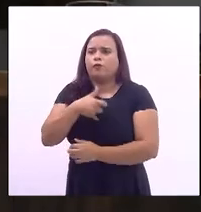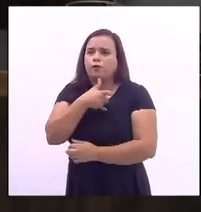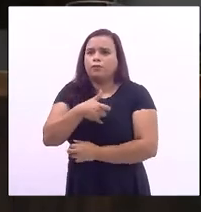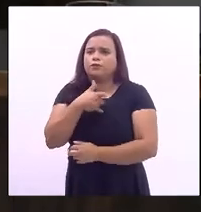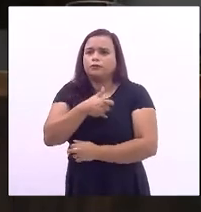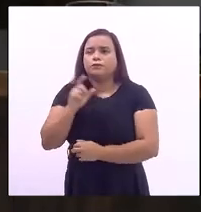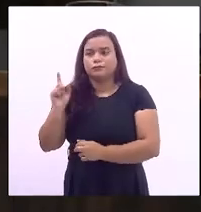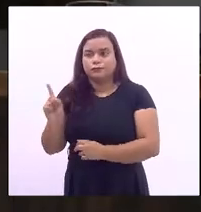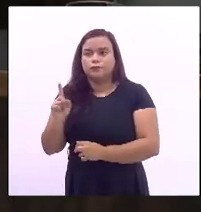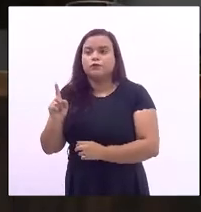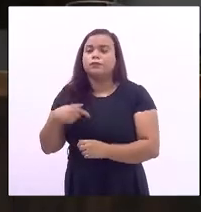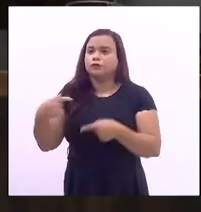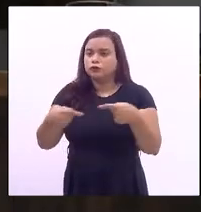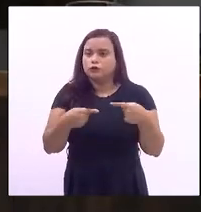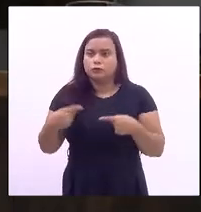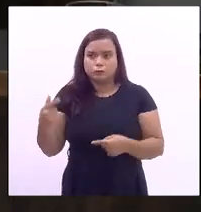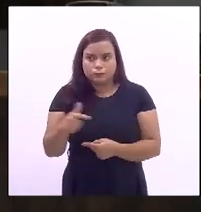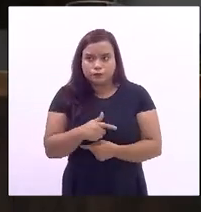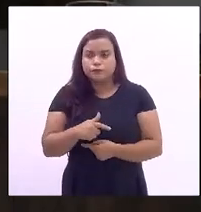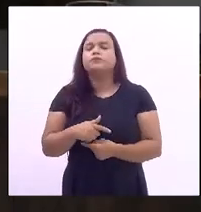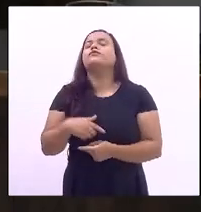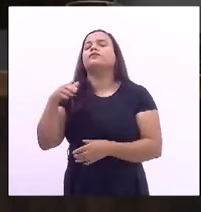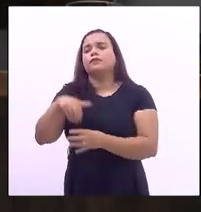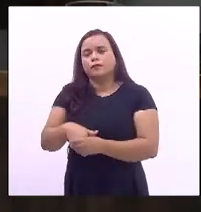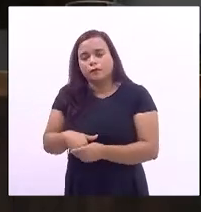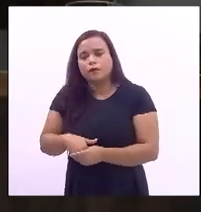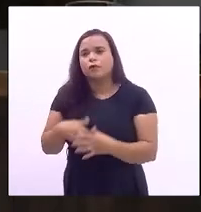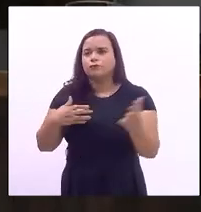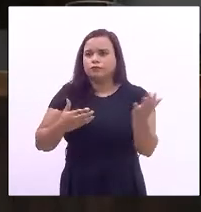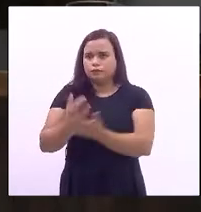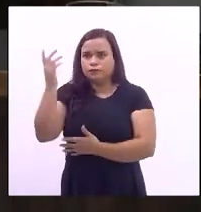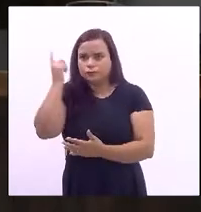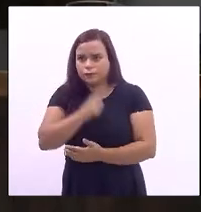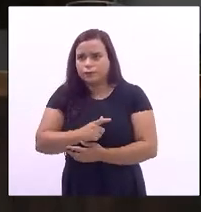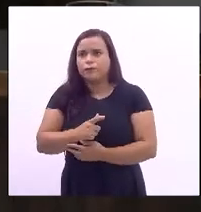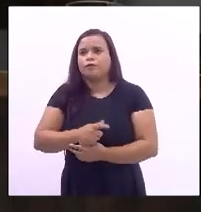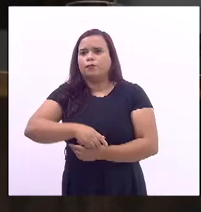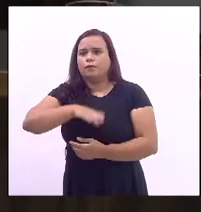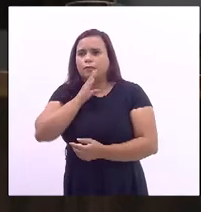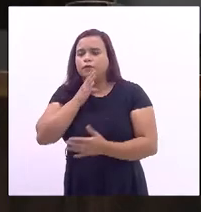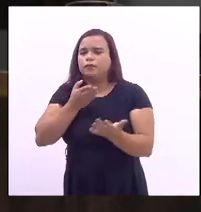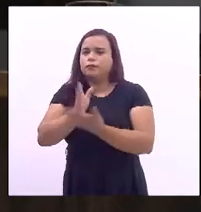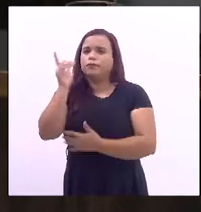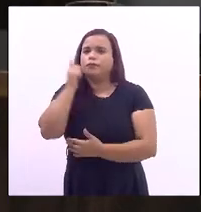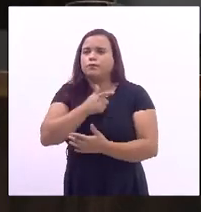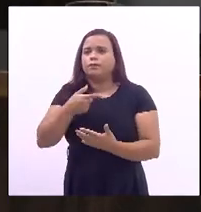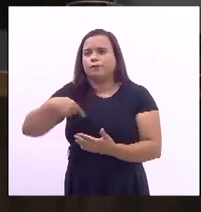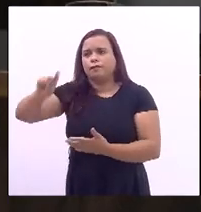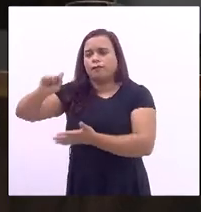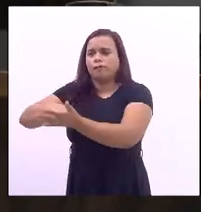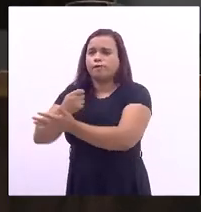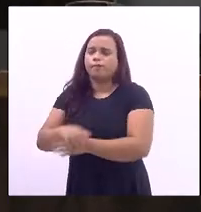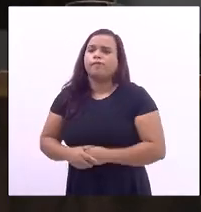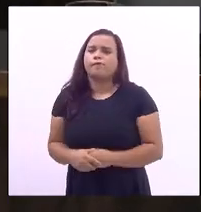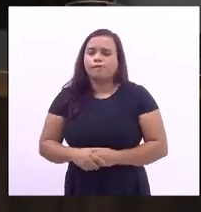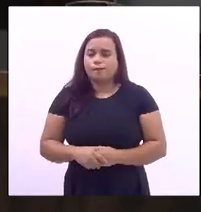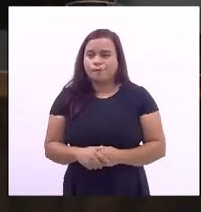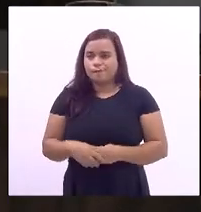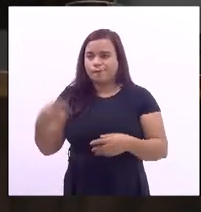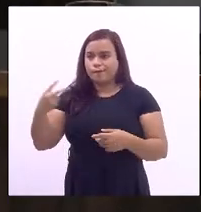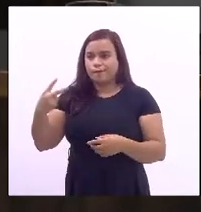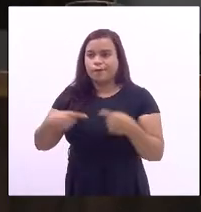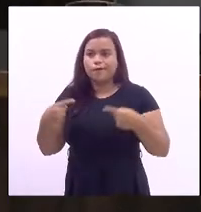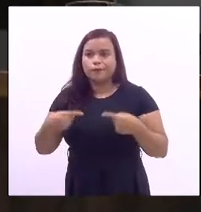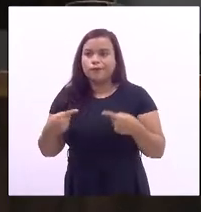em discussão 90 inteiro discute-se a discussão e votação pessoas que aprovam permaneçam Como estão aprovado vai autógrafo em